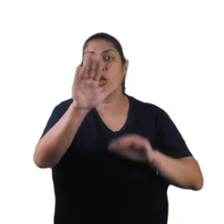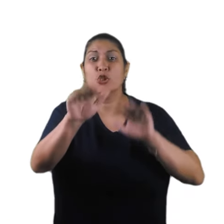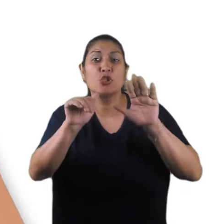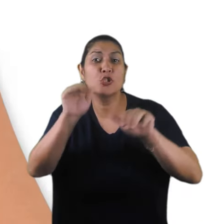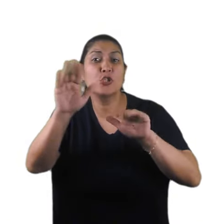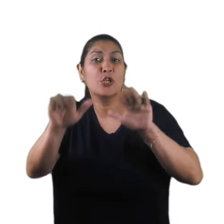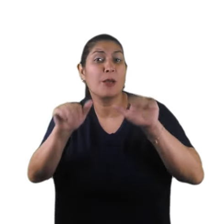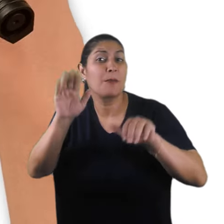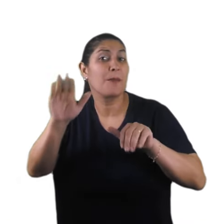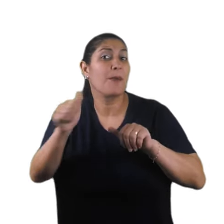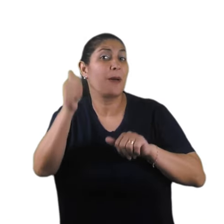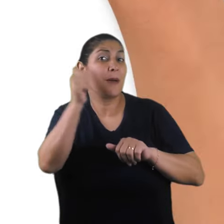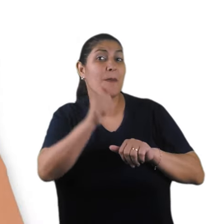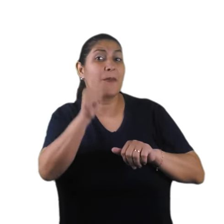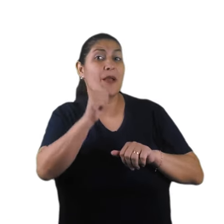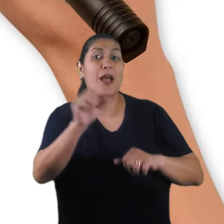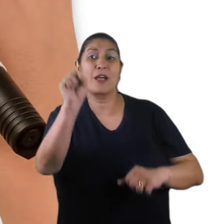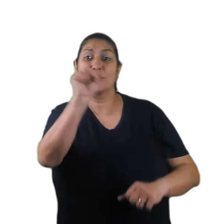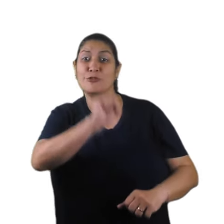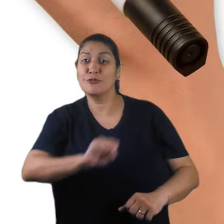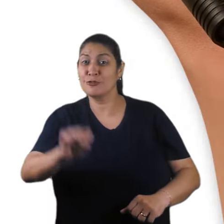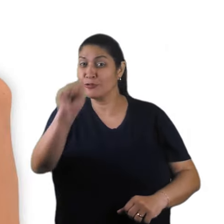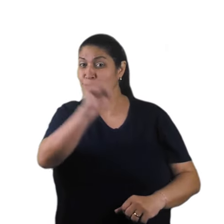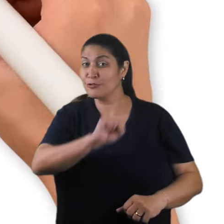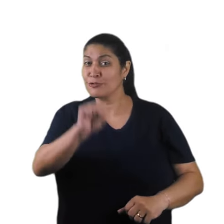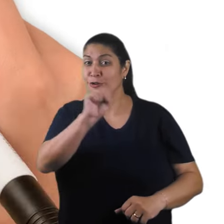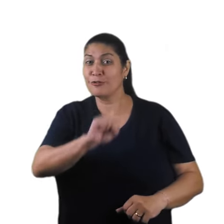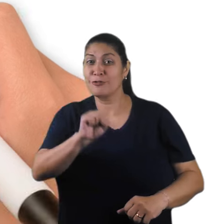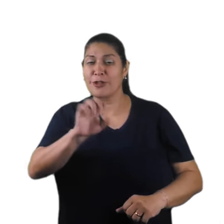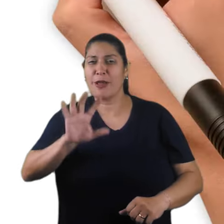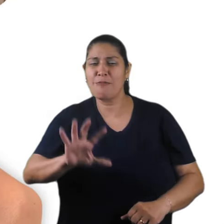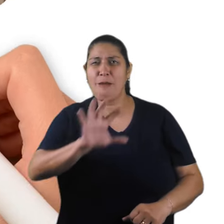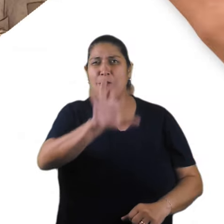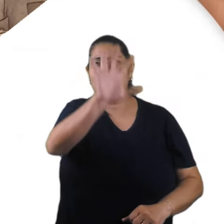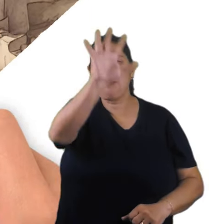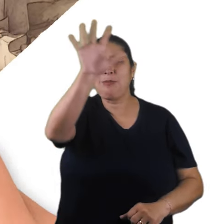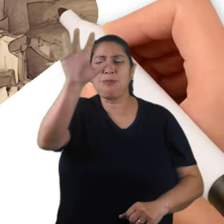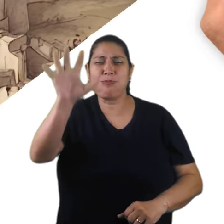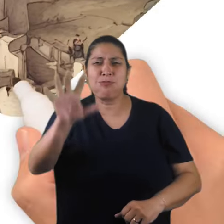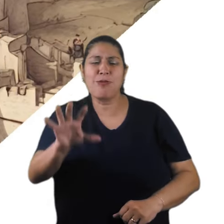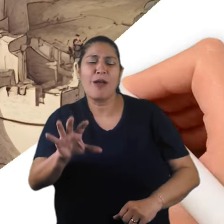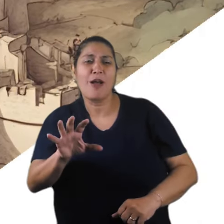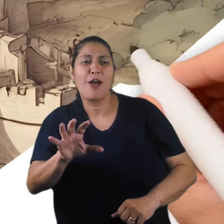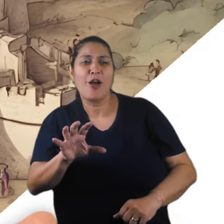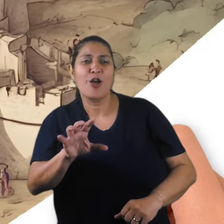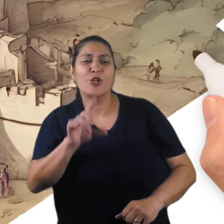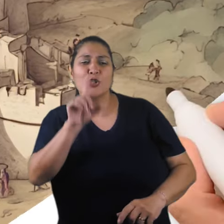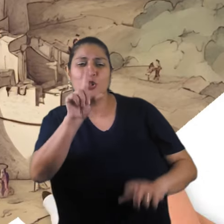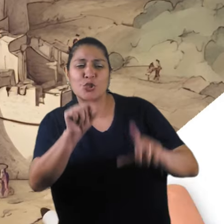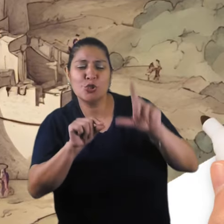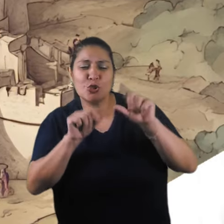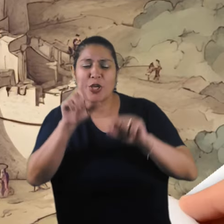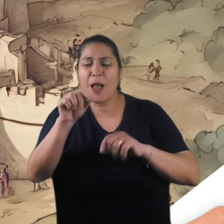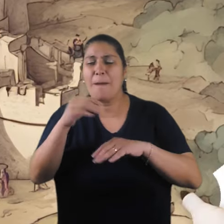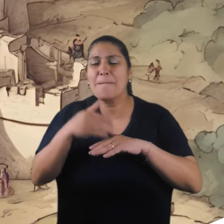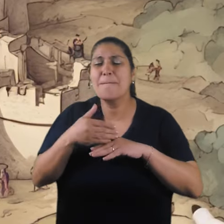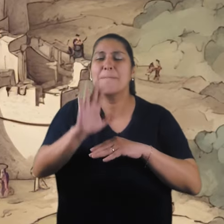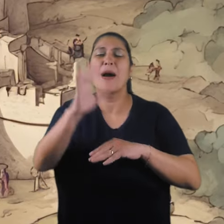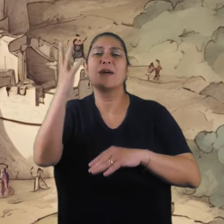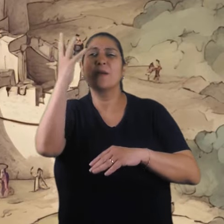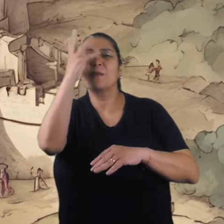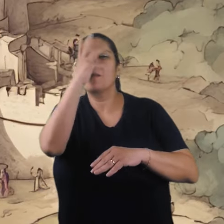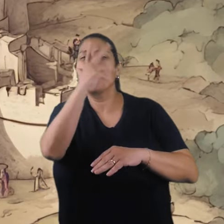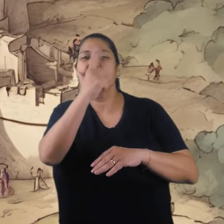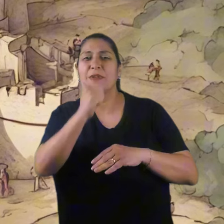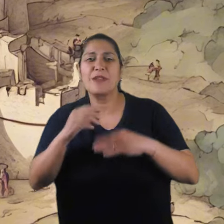rainha. Foram convocadas todas as mulheres solteiras de seu reino. Seus conselheiros